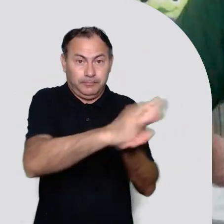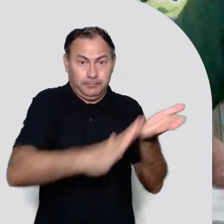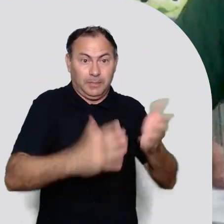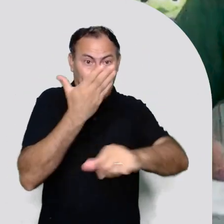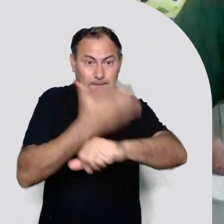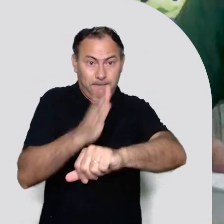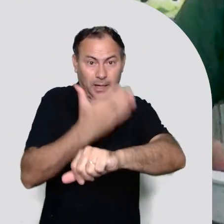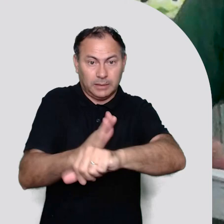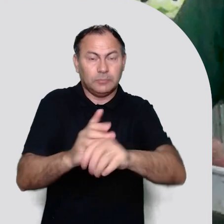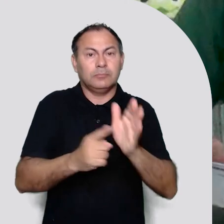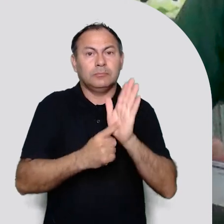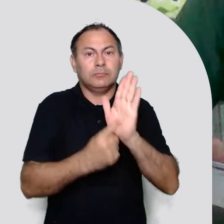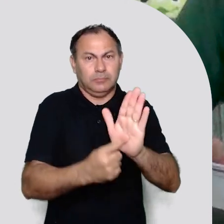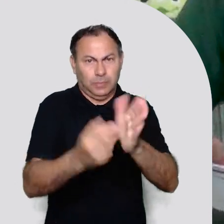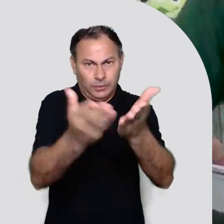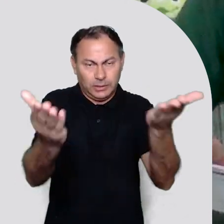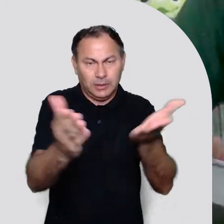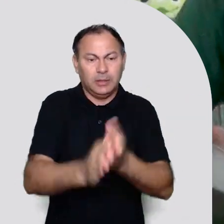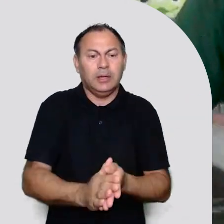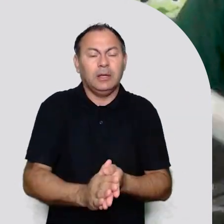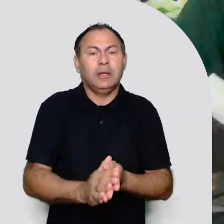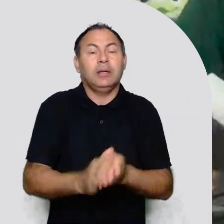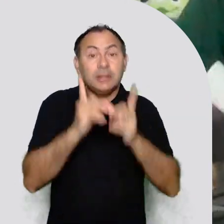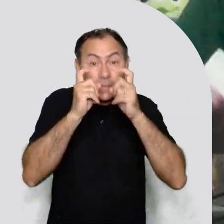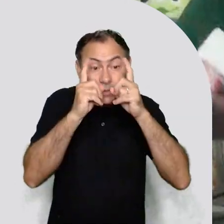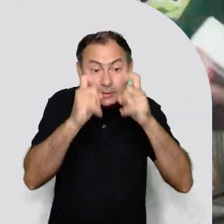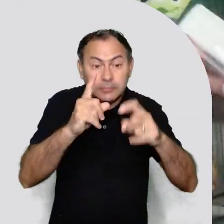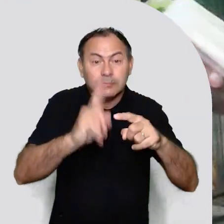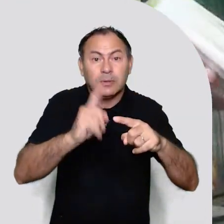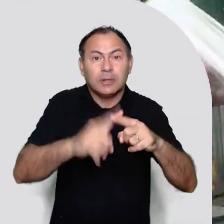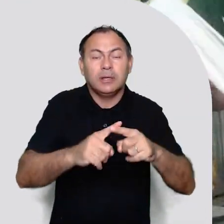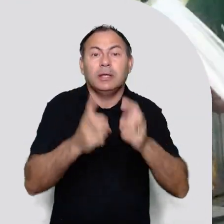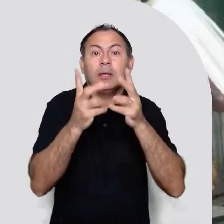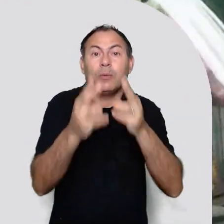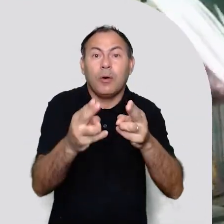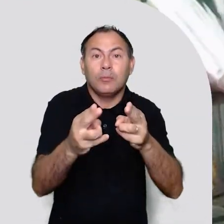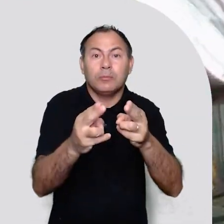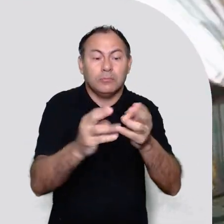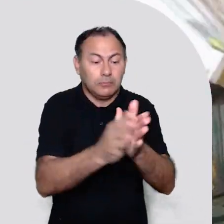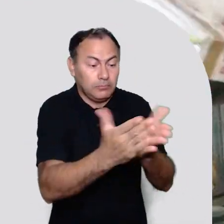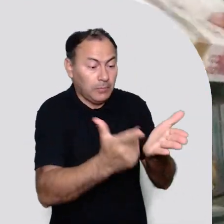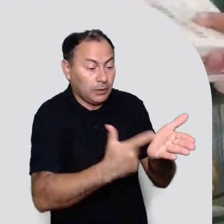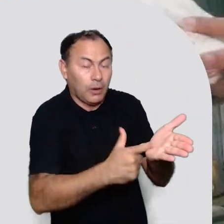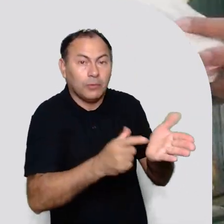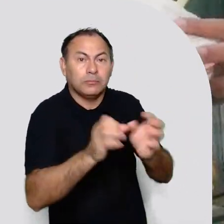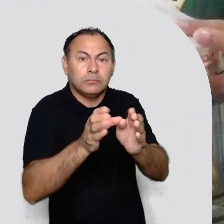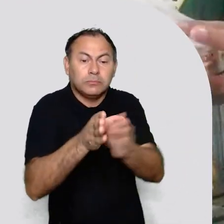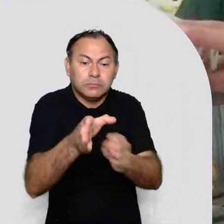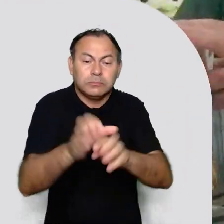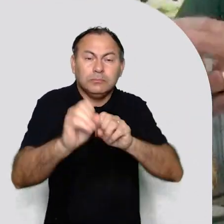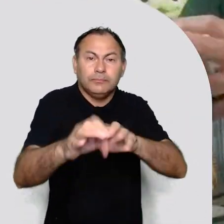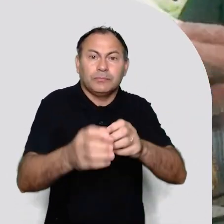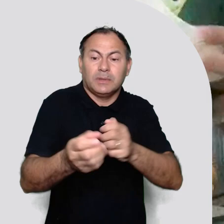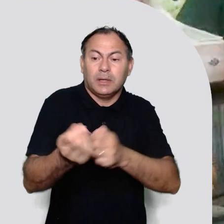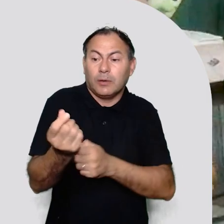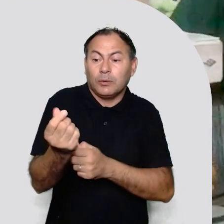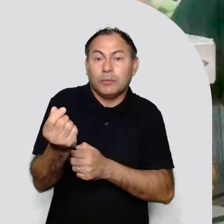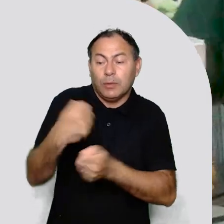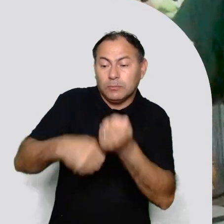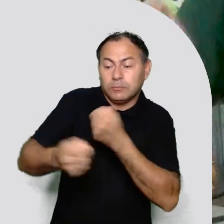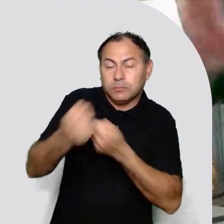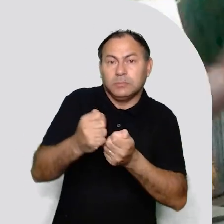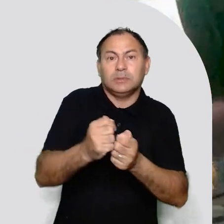atividade prática, eu vou passar ela para vocês, é muito interessante, porque é como se fosse um manual de instruções sobre economia e finanças